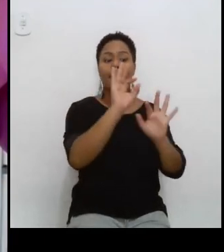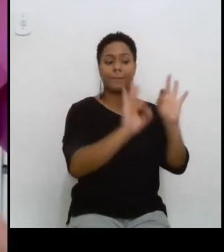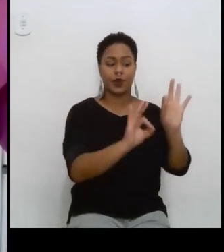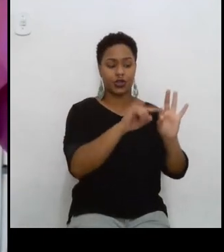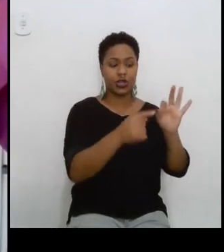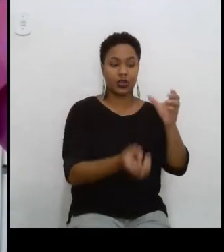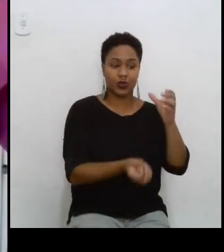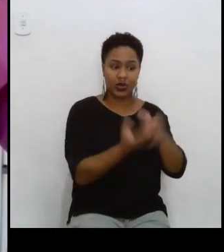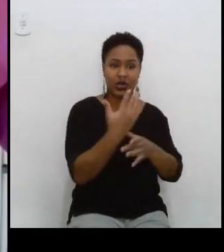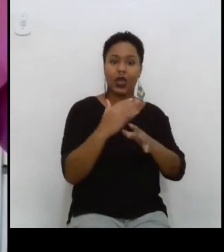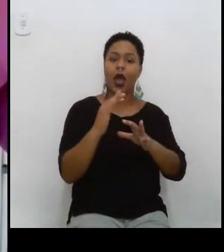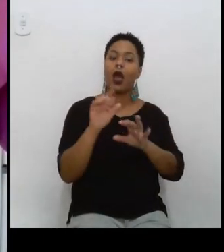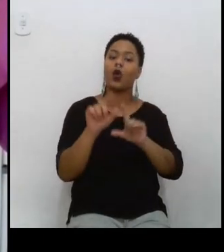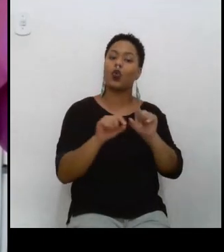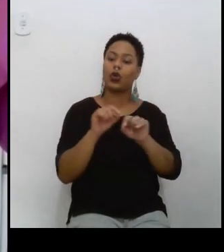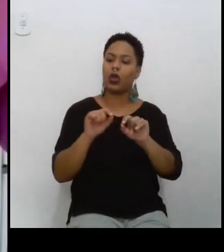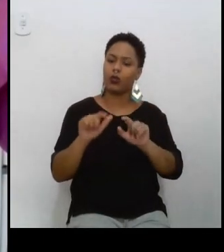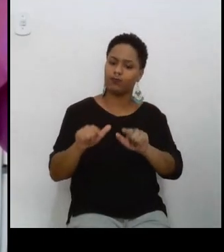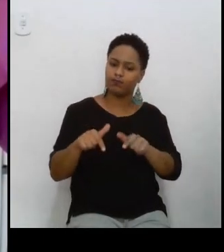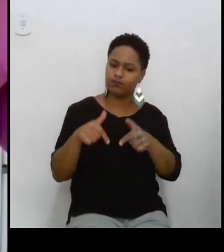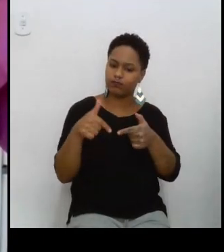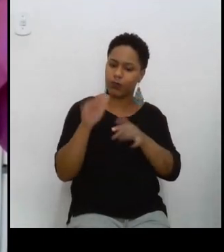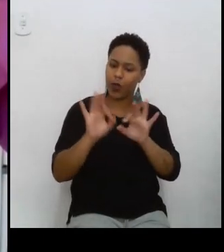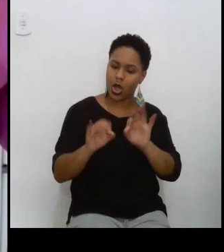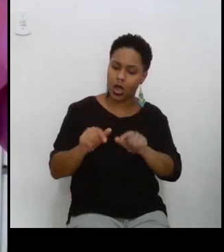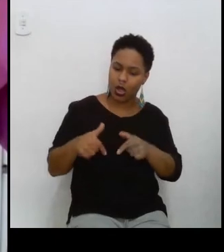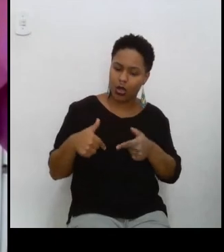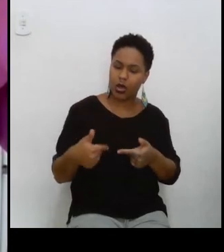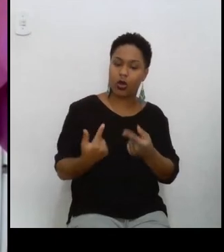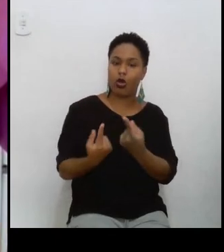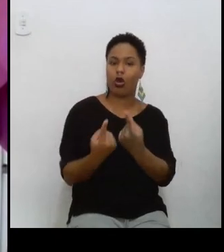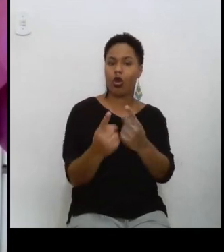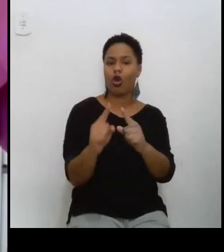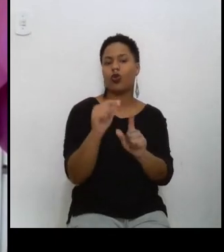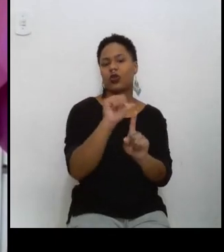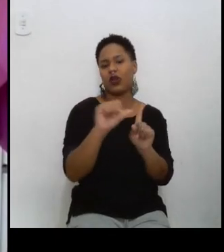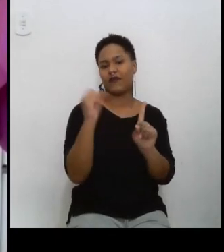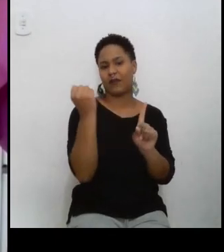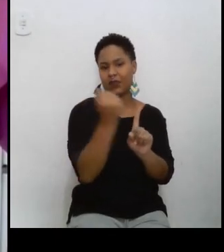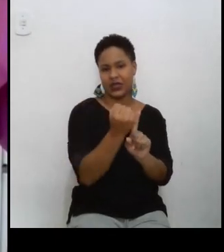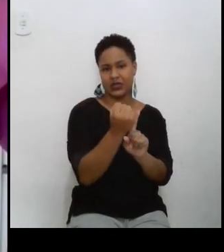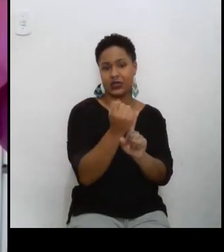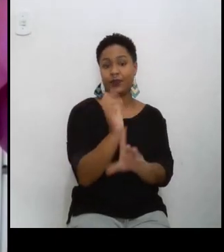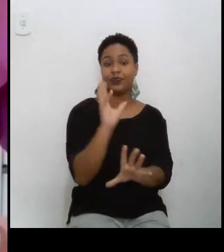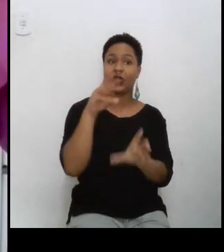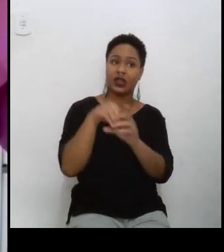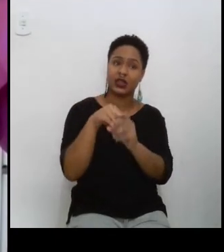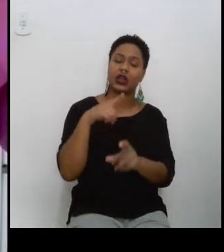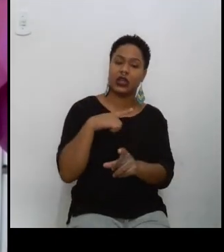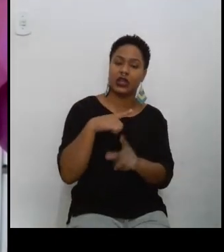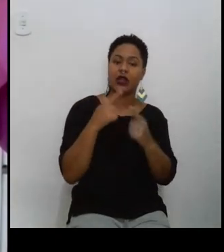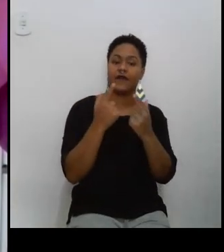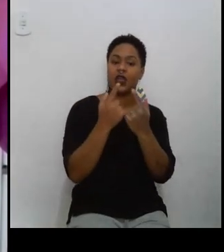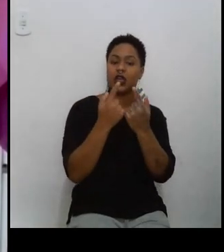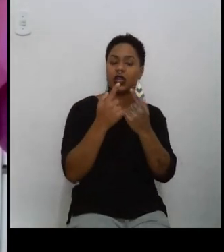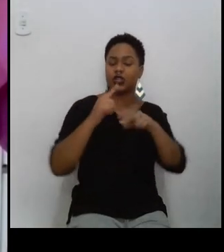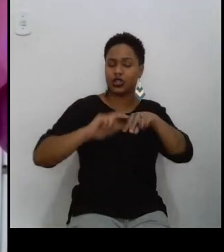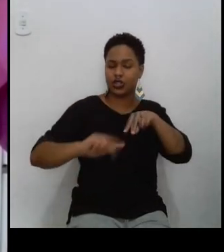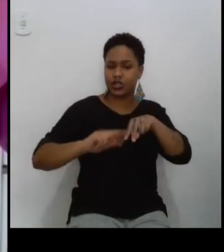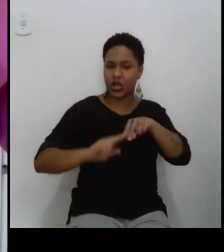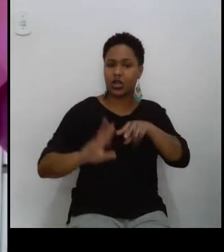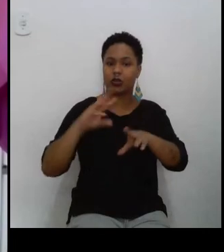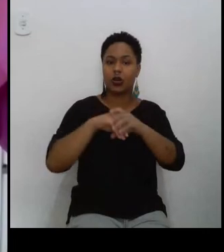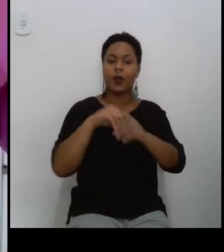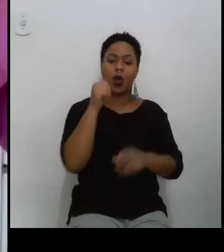onde faço um enfrentamento ao feminicídio dentro dele a gente colocou é a questão de gênero contemplando as mulheres trânsito